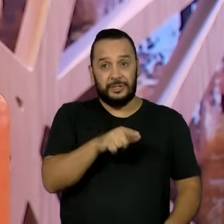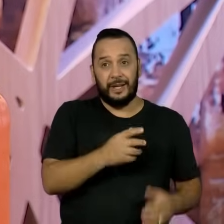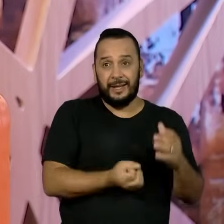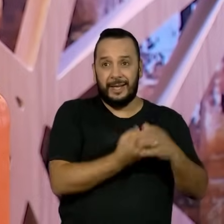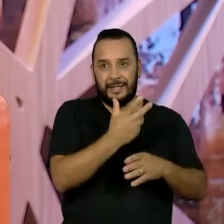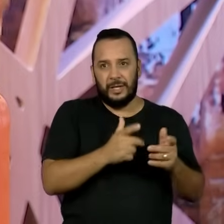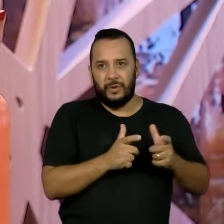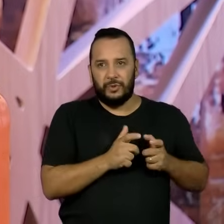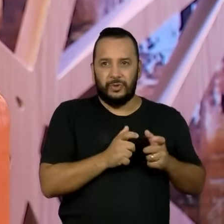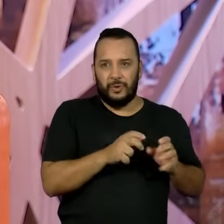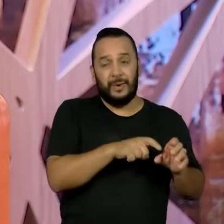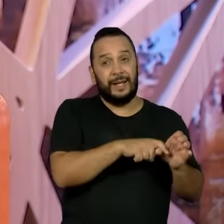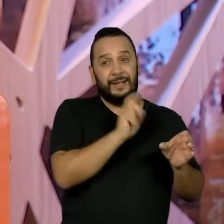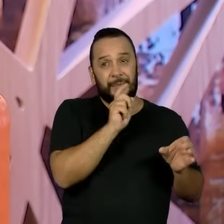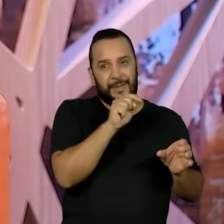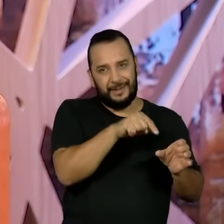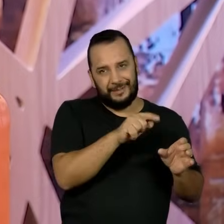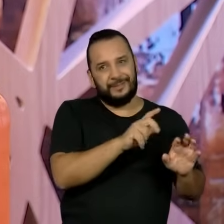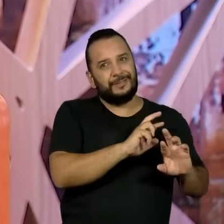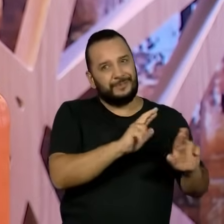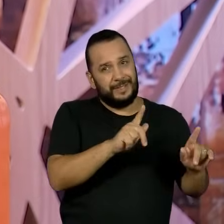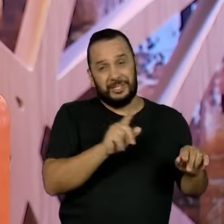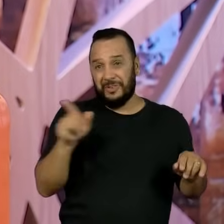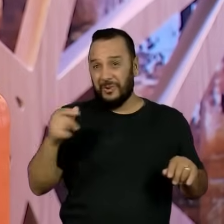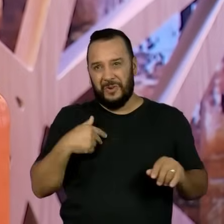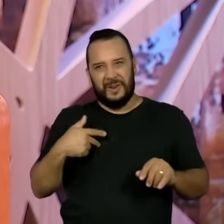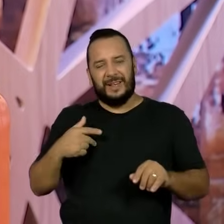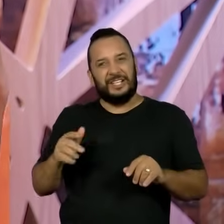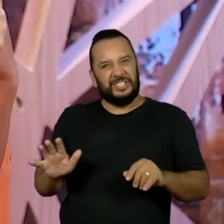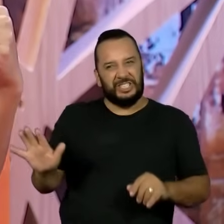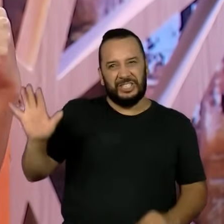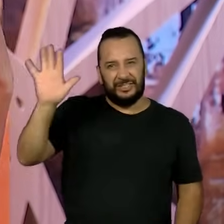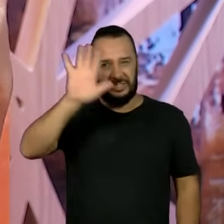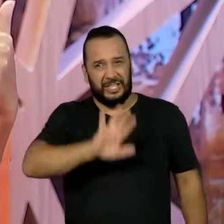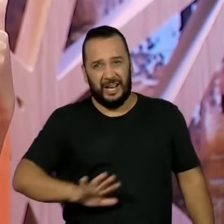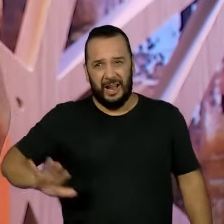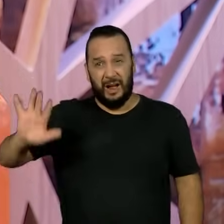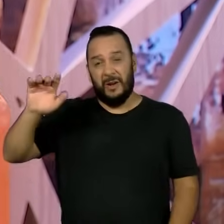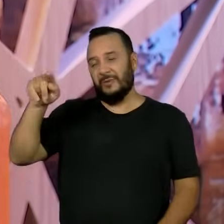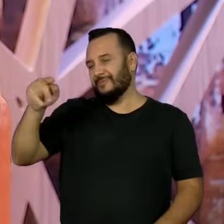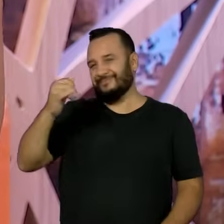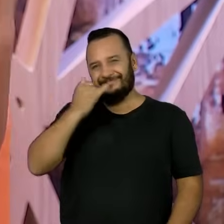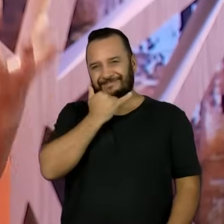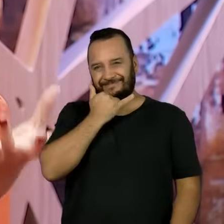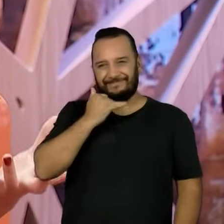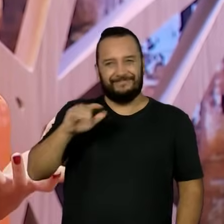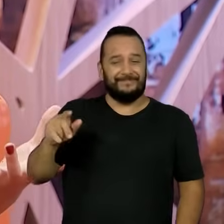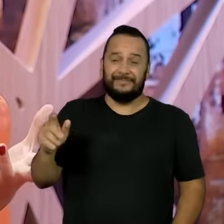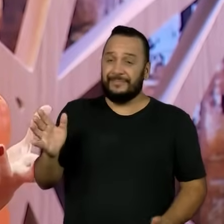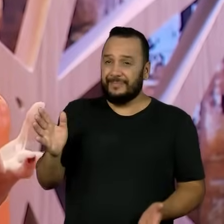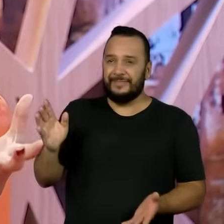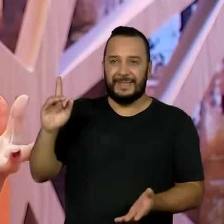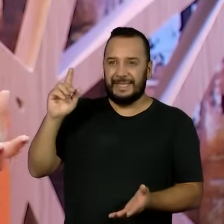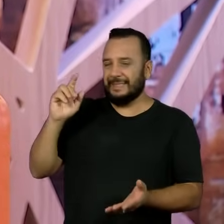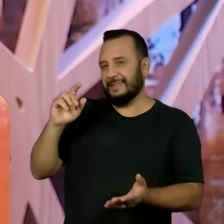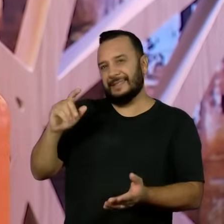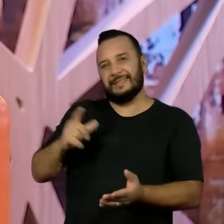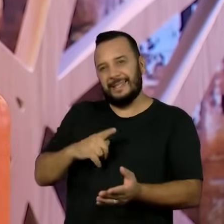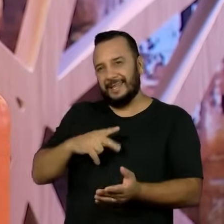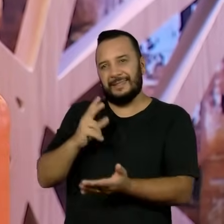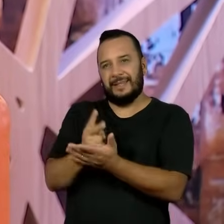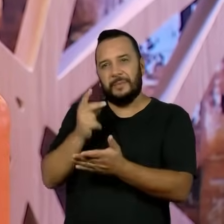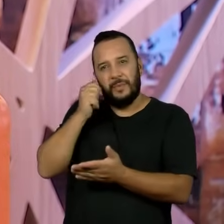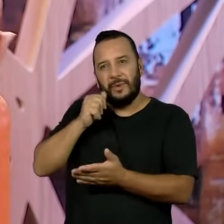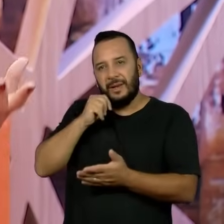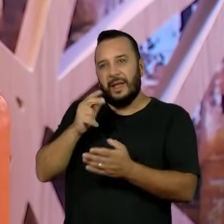que é completamente diferente desse cenário mainstream. Então, assim, tem um caminho muito grande para o mainstream olhar para essa pauta e